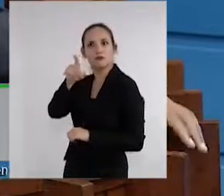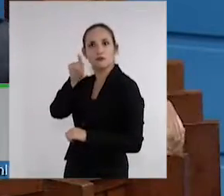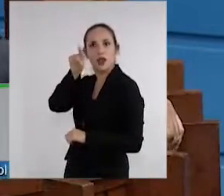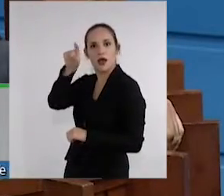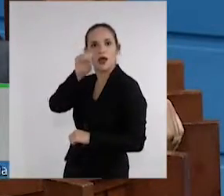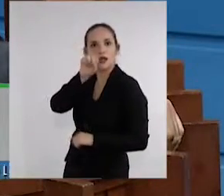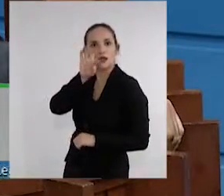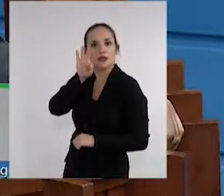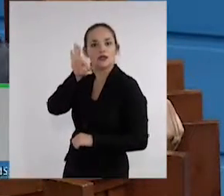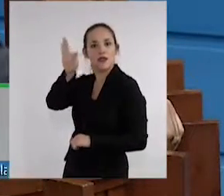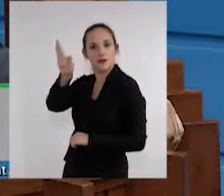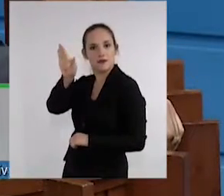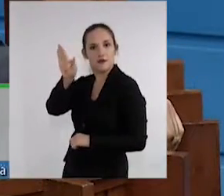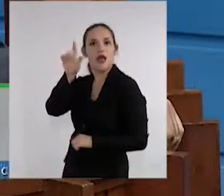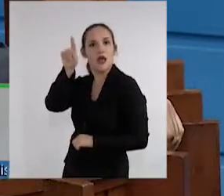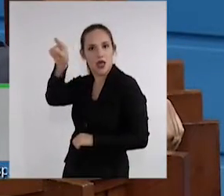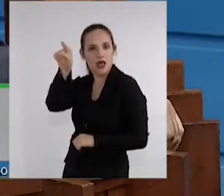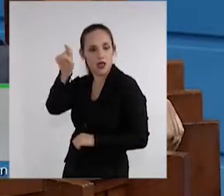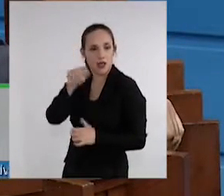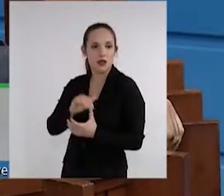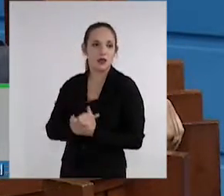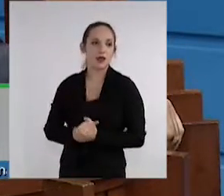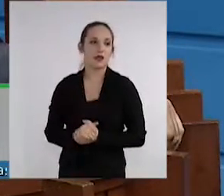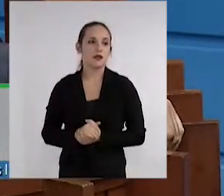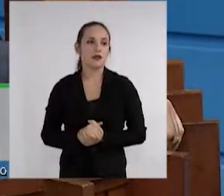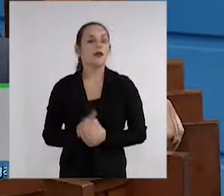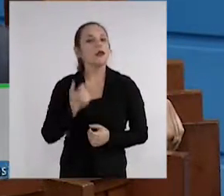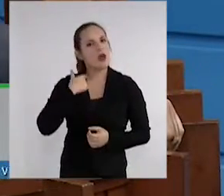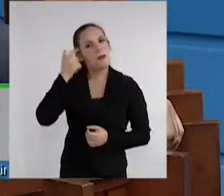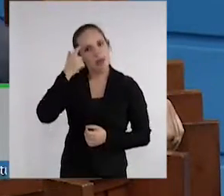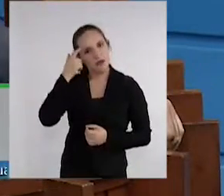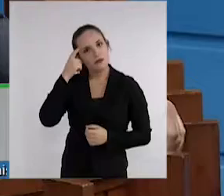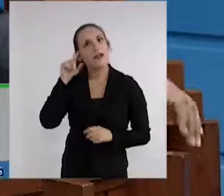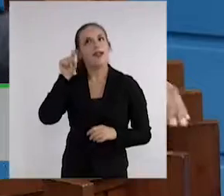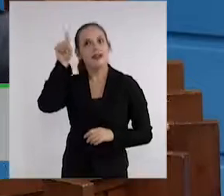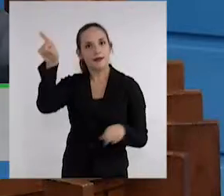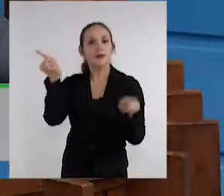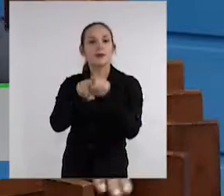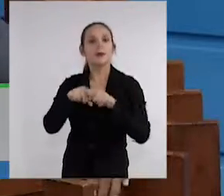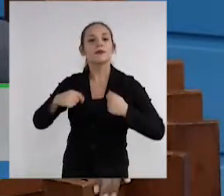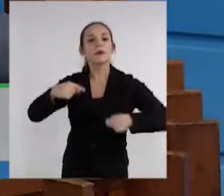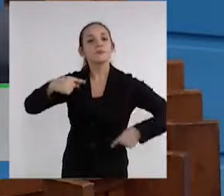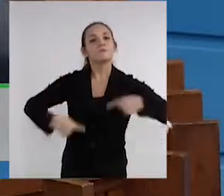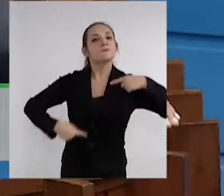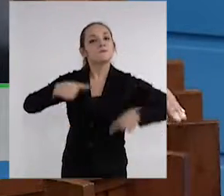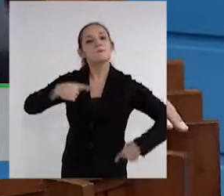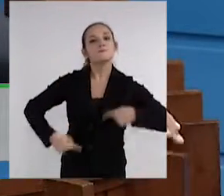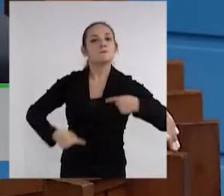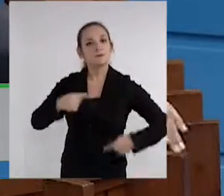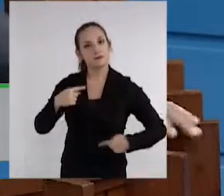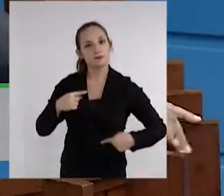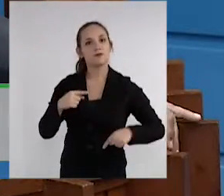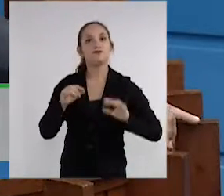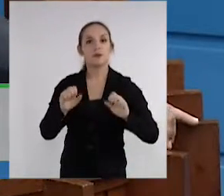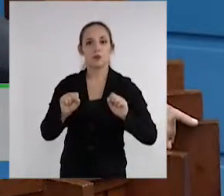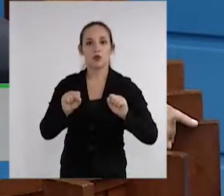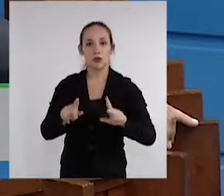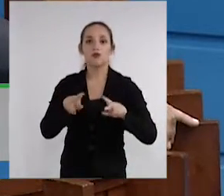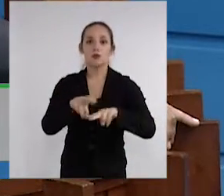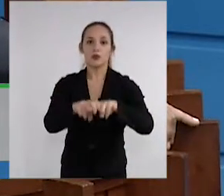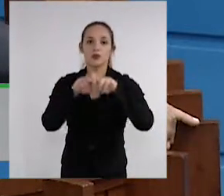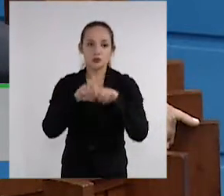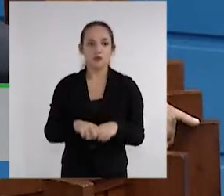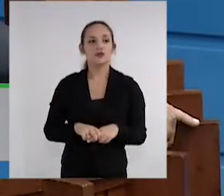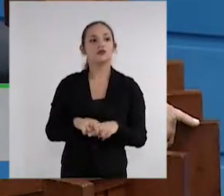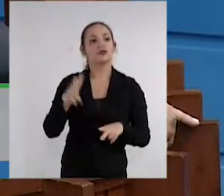para a última instância, e é lá que eu acredito que nós devemos fazer essa discussão também, e queremos, na segunda-feira aqui, discutir